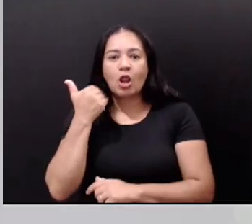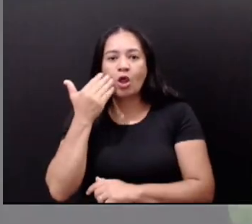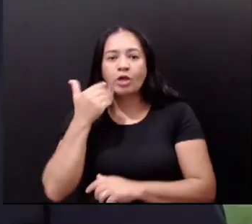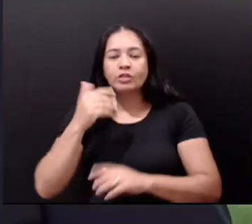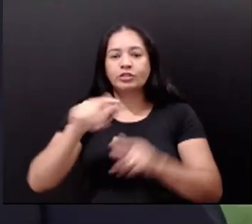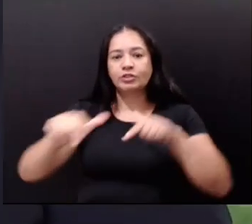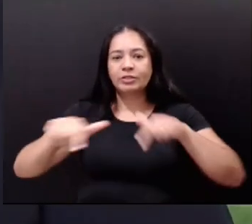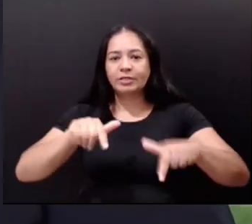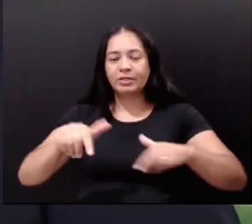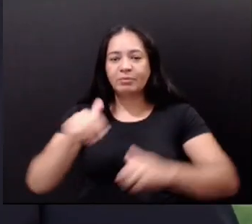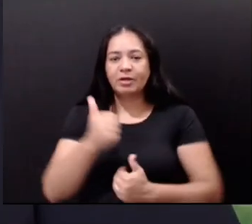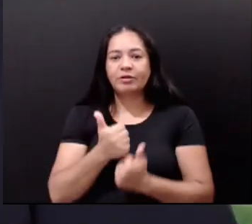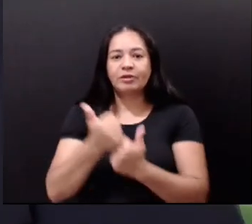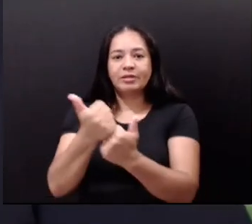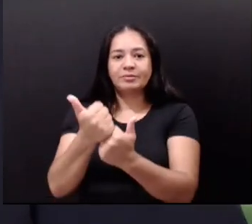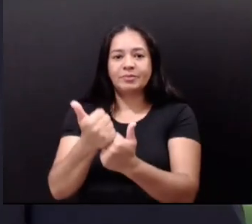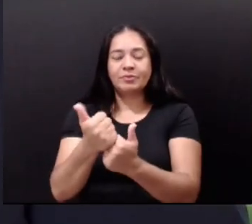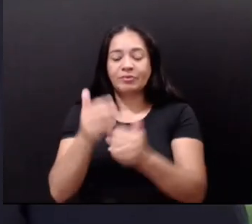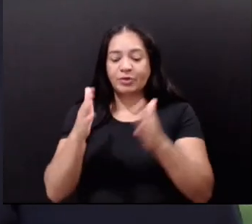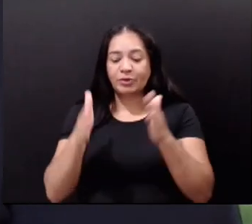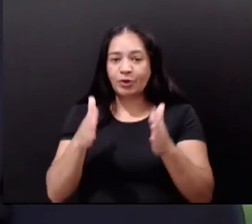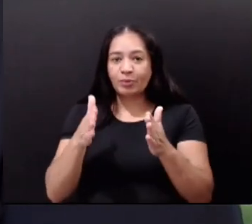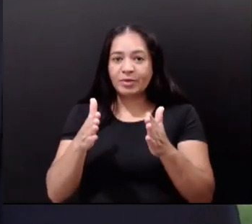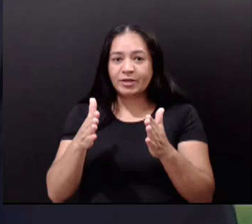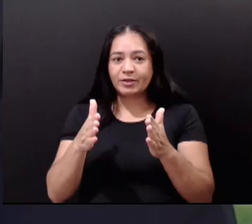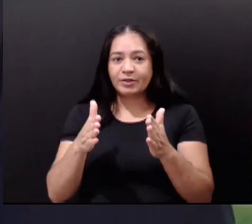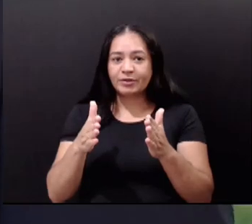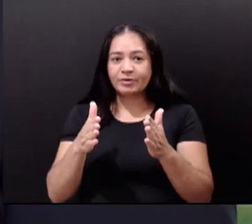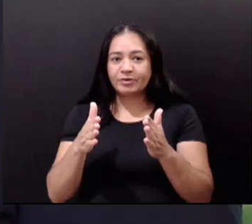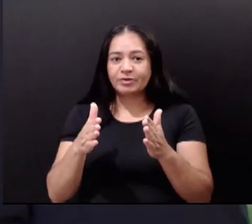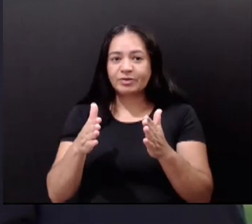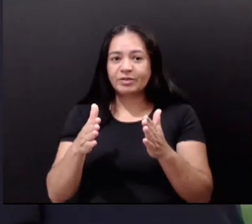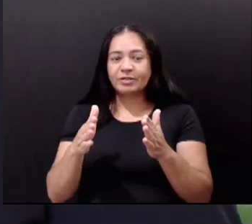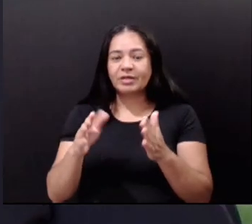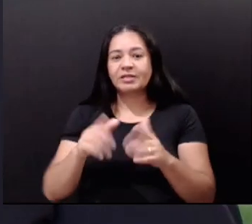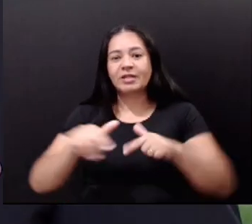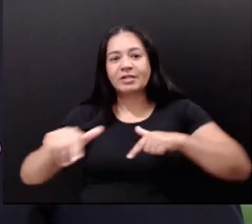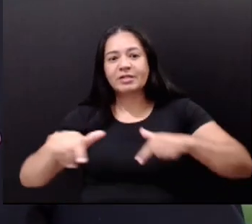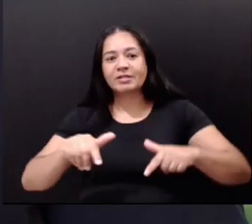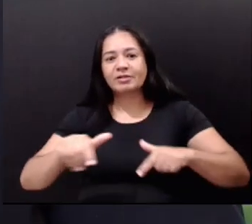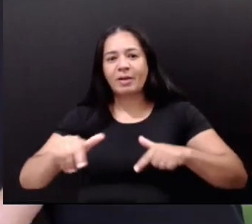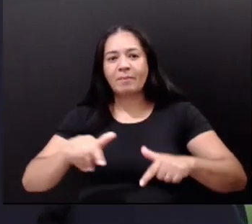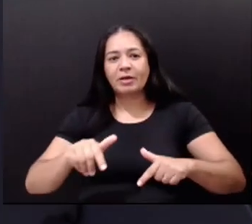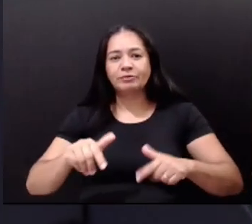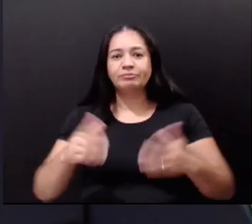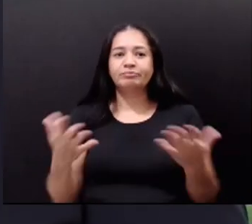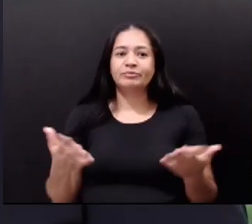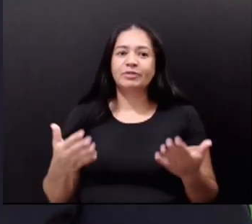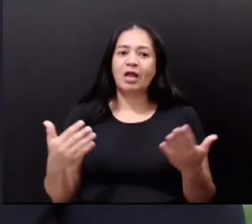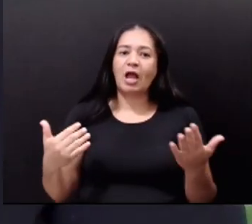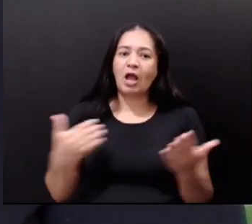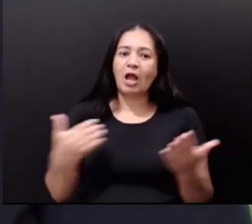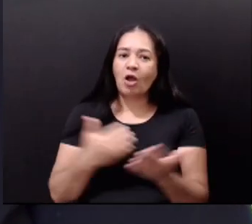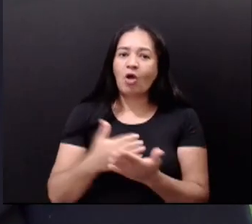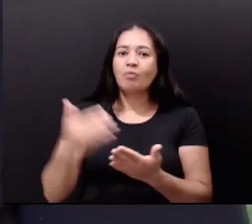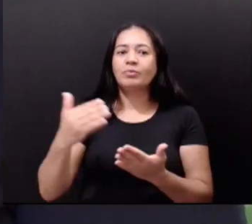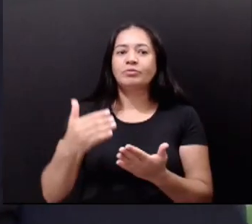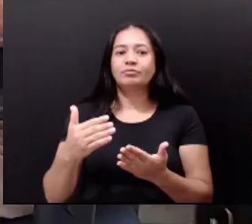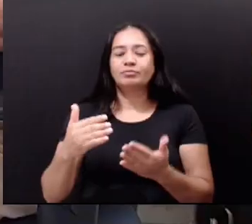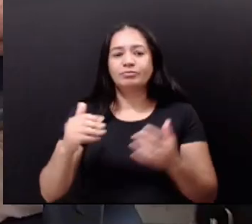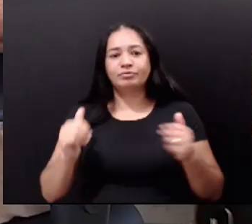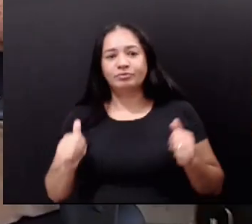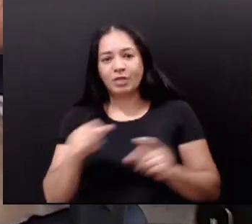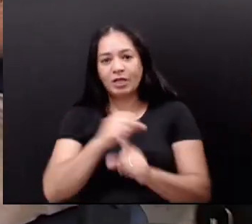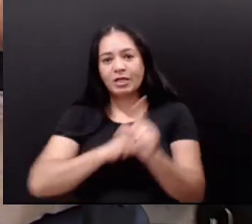Na época da fundação, era a Sociedade Espírita de Trabalho e Assistência. Então vem daí, era um assistencialismo de cunho